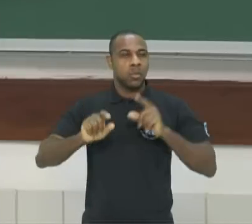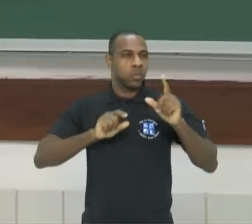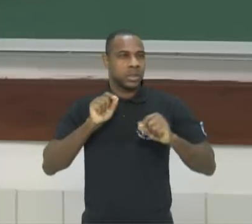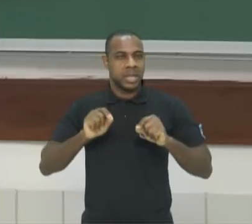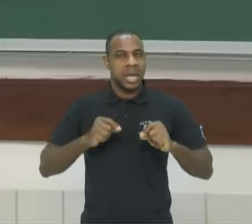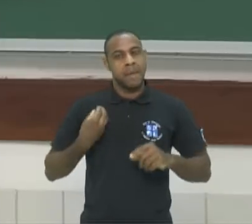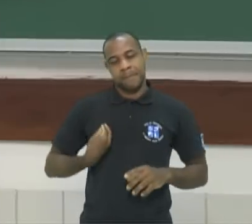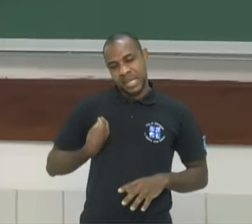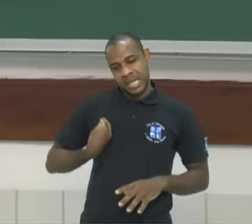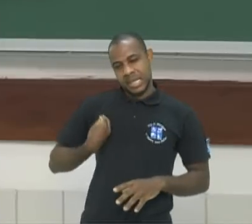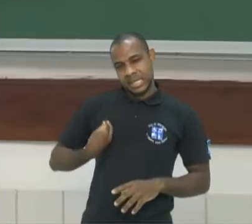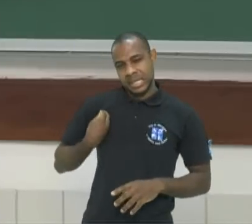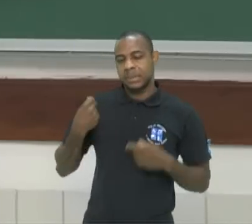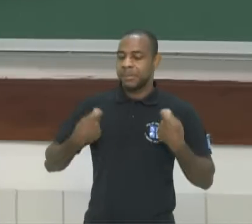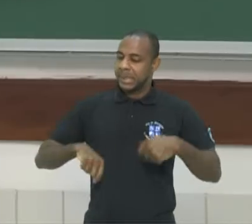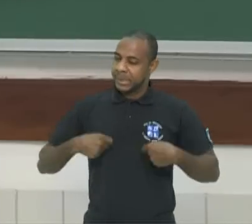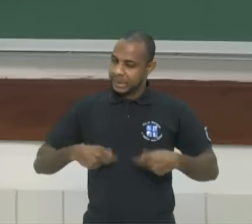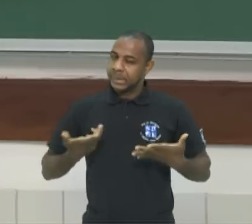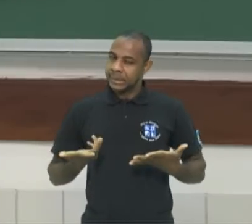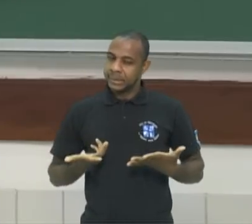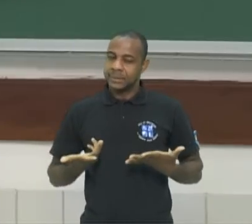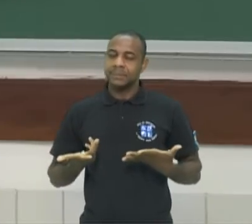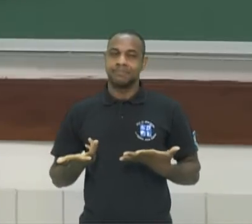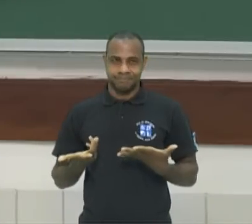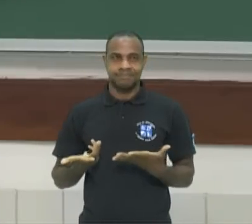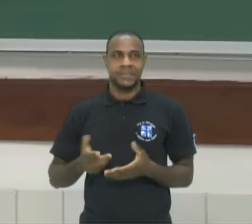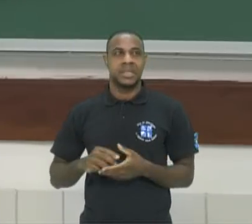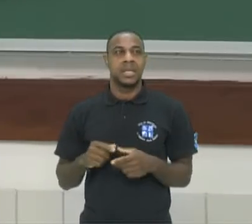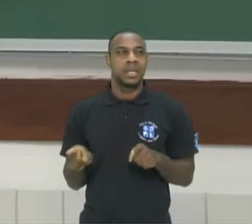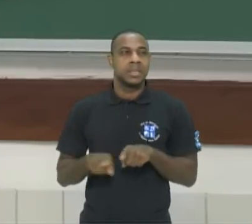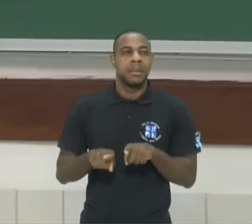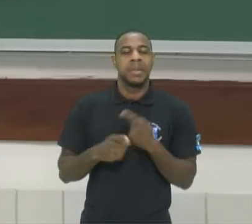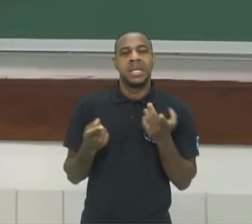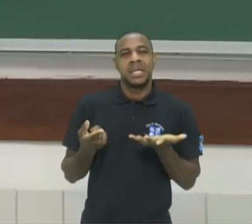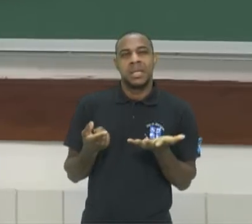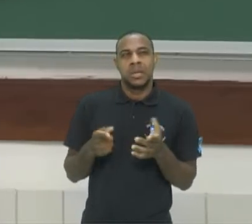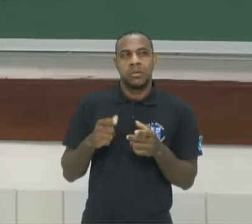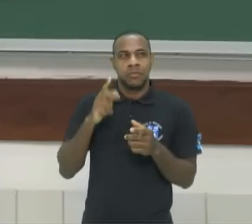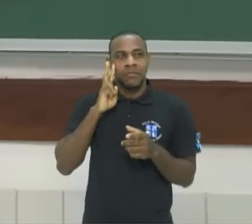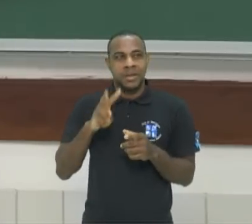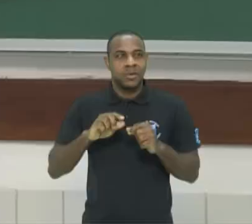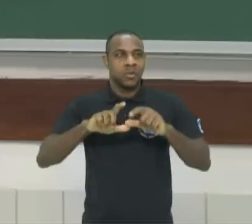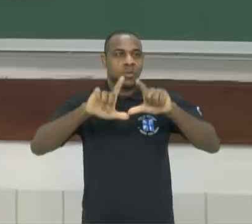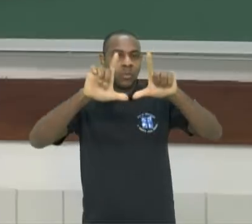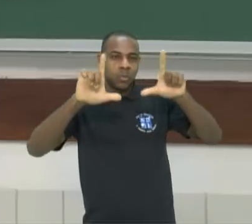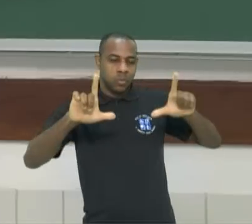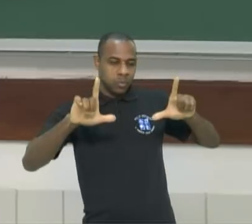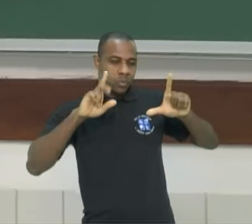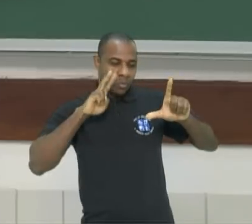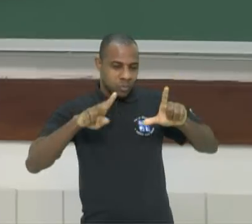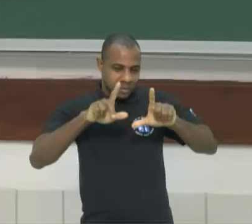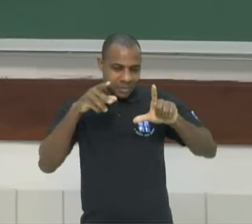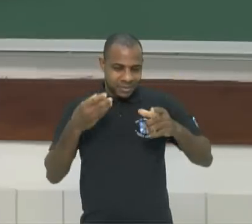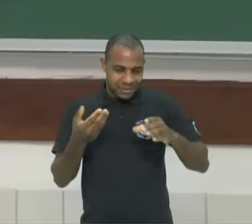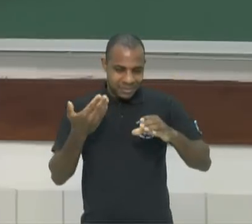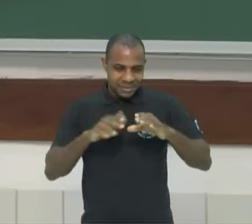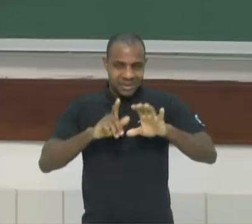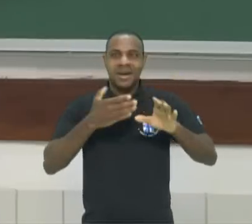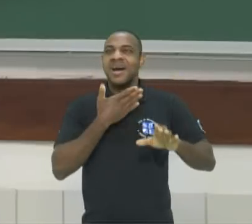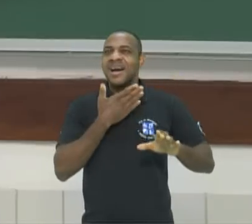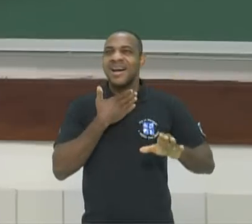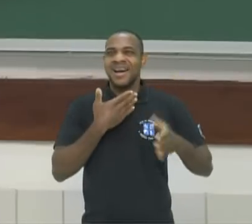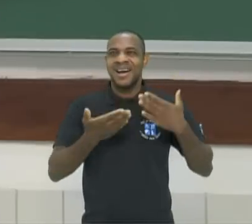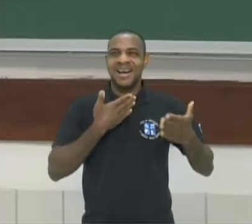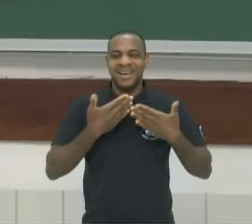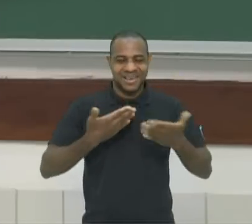sua presença depende disso também. Não esqueça de verificar o mural, se o professor passou alguma coisa,